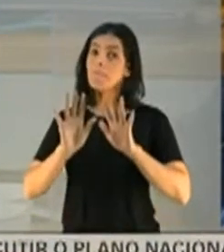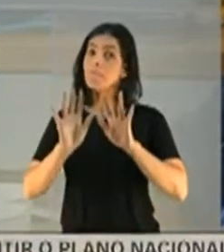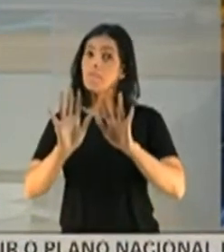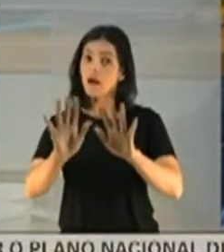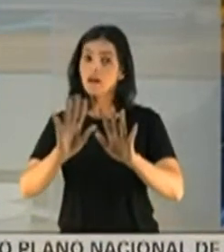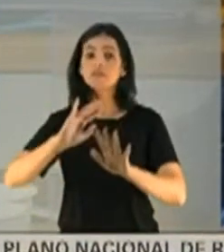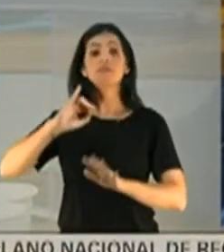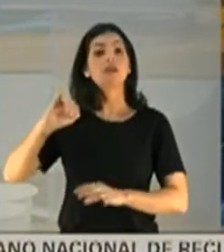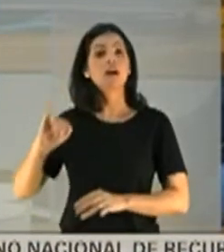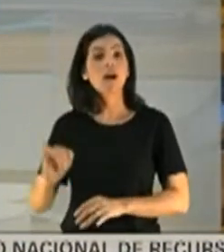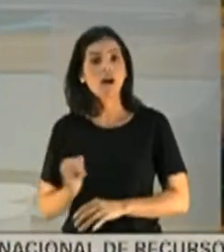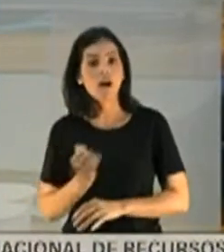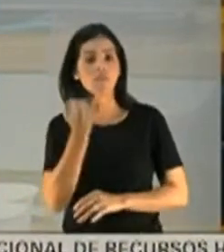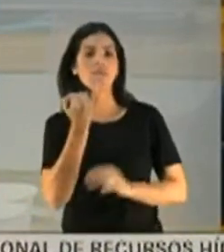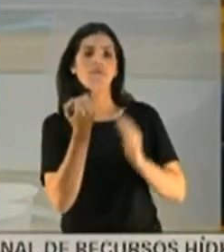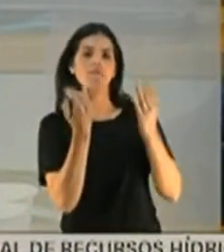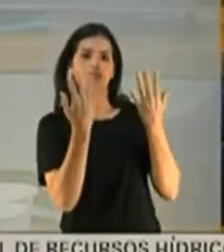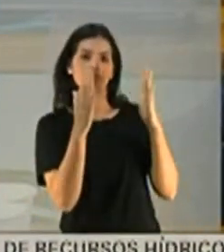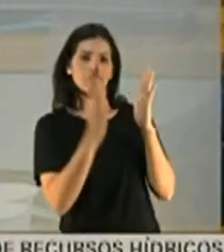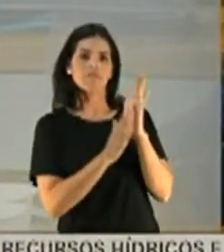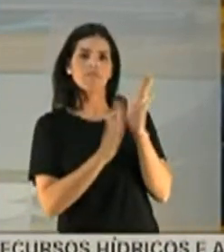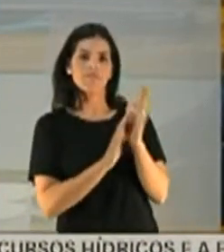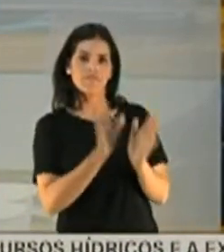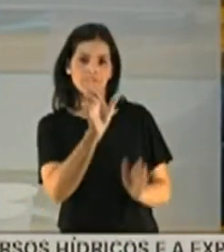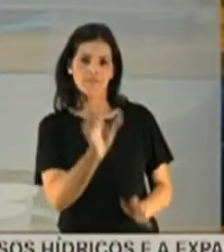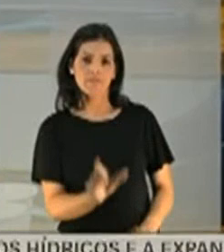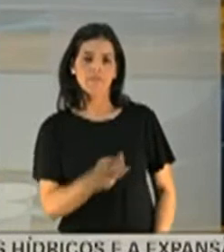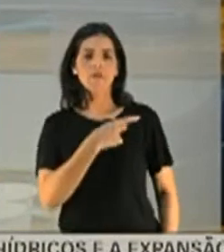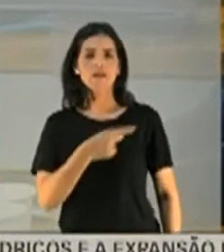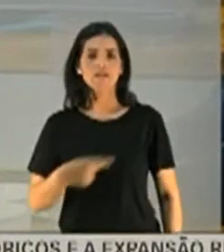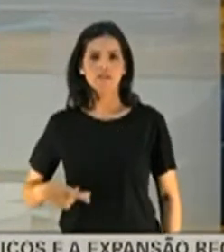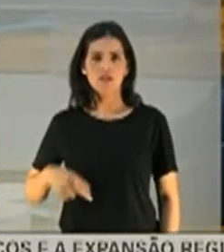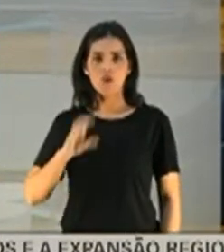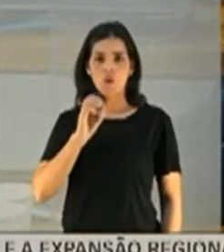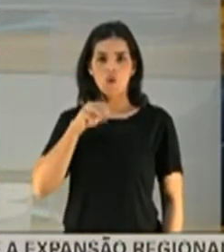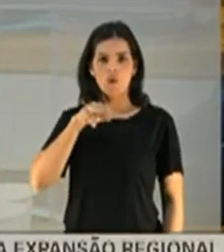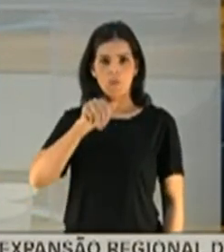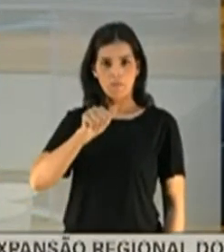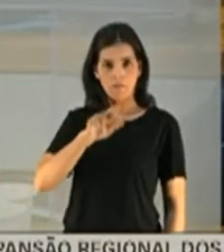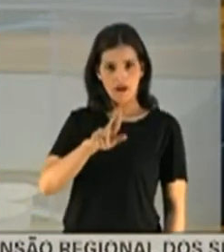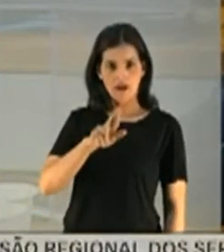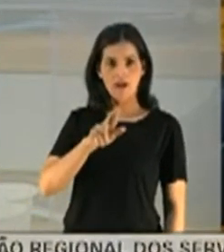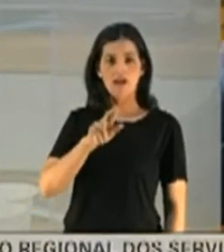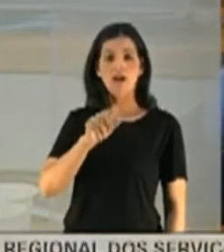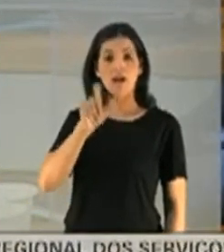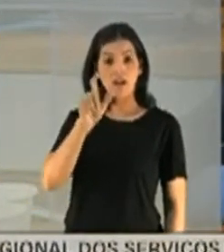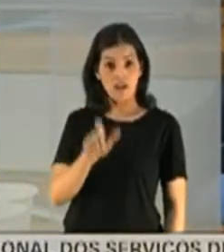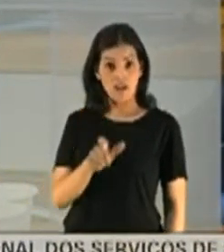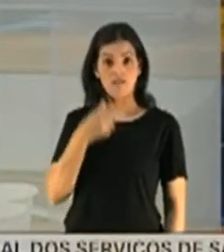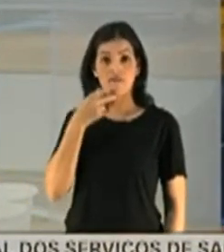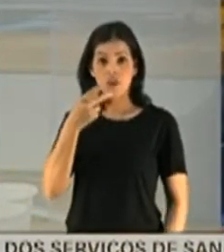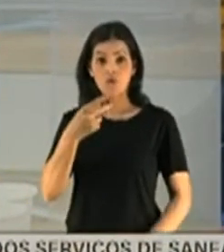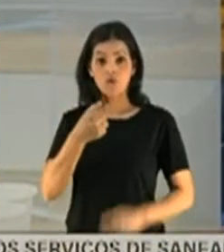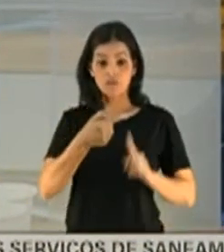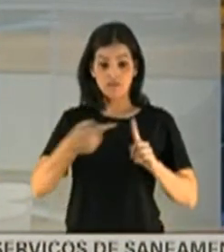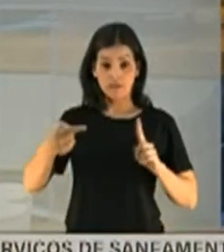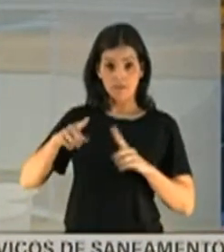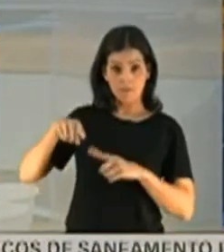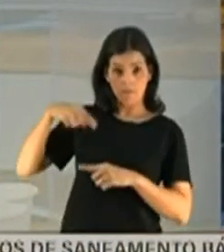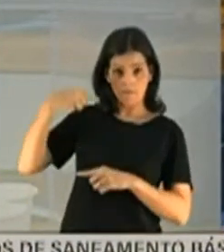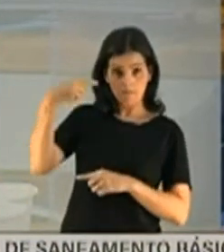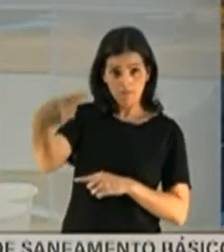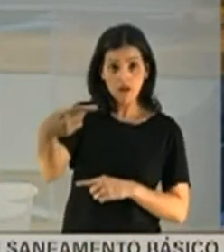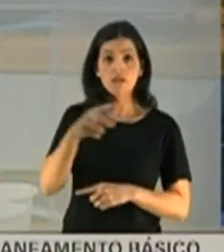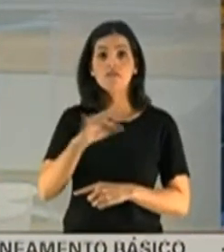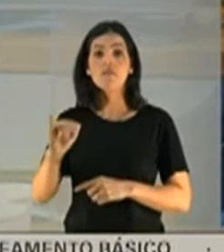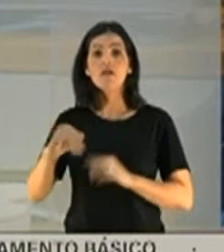eu aproveito para dar os parabéns para o presidente Omar Aziz, que se comprometeu na semana que vem para a gente colocar